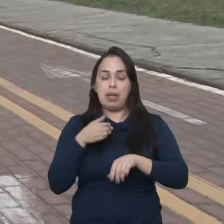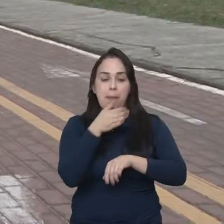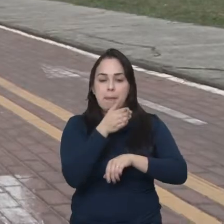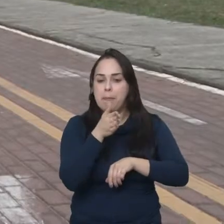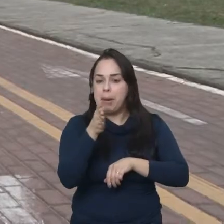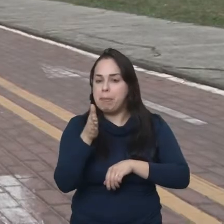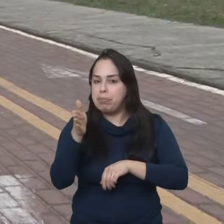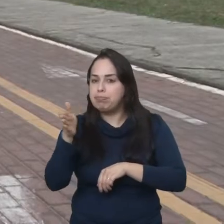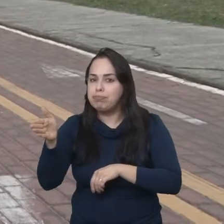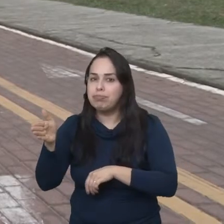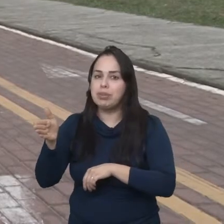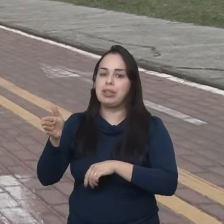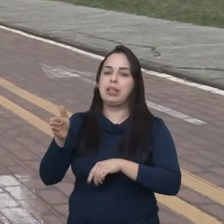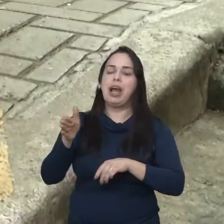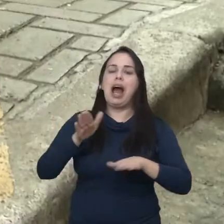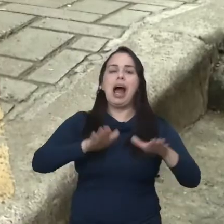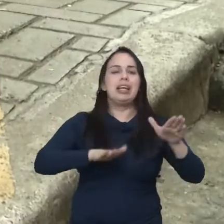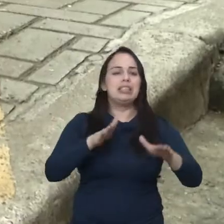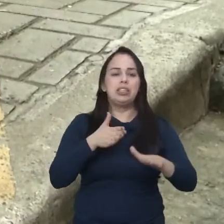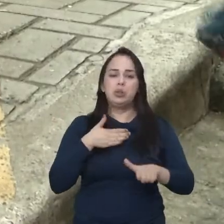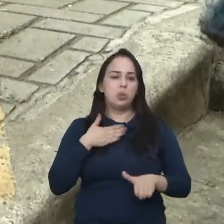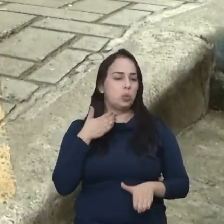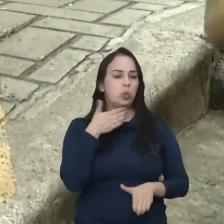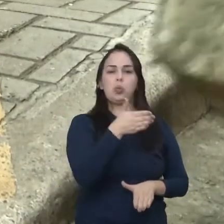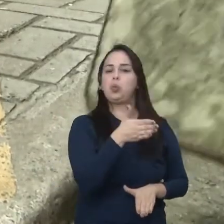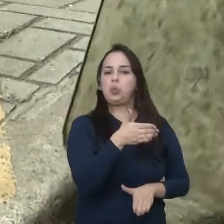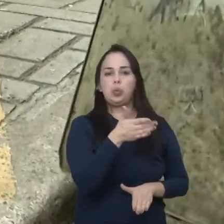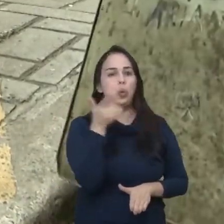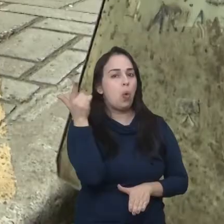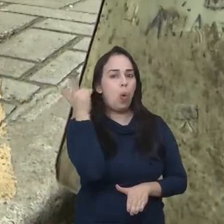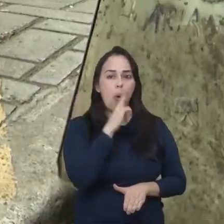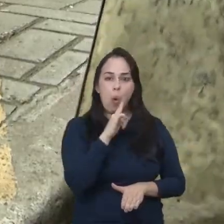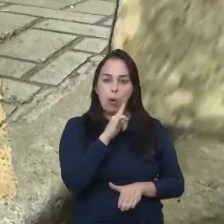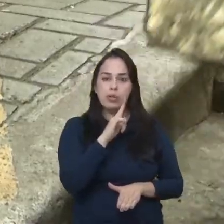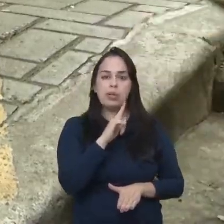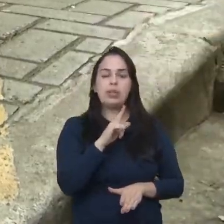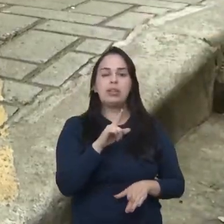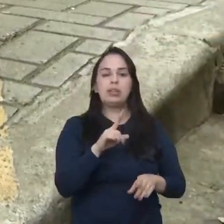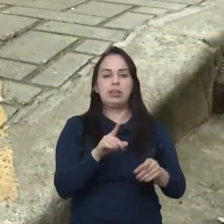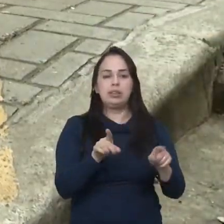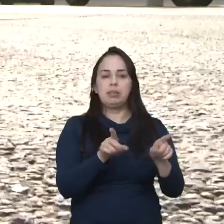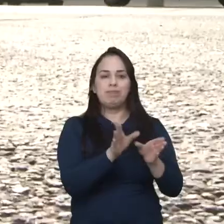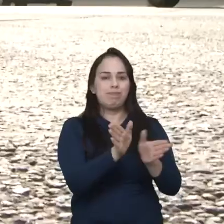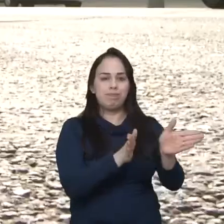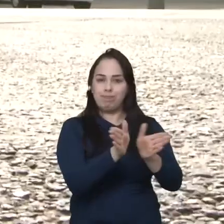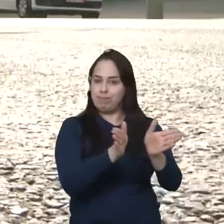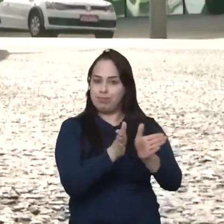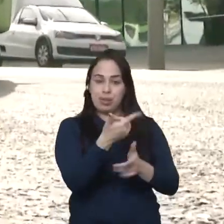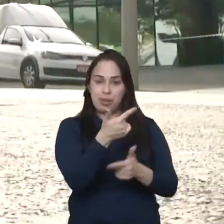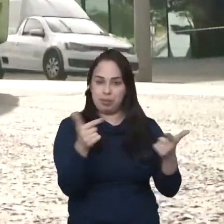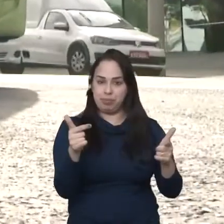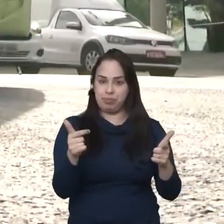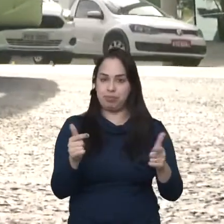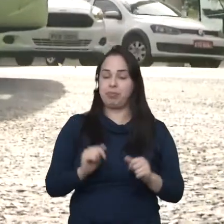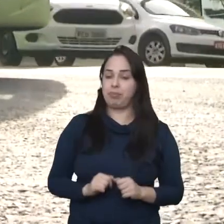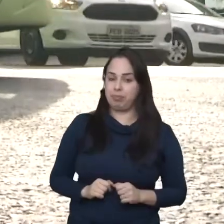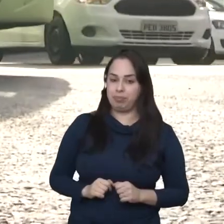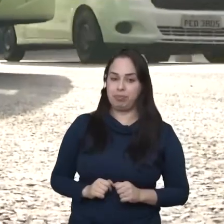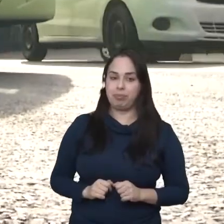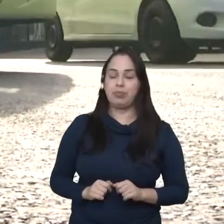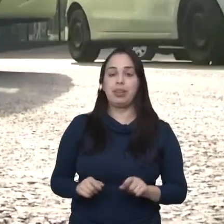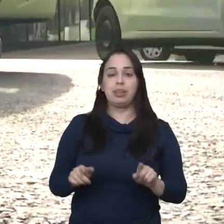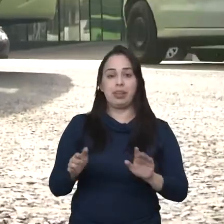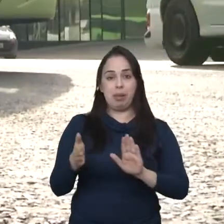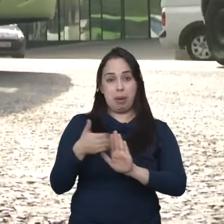e acesso a espaços públicos e privados, que muitas vezes não possuem uma arquitetura própria para atender deficientes. Seguindo